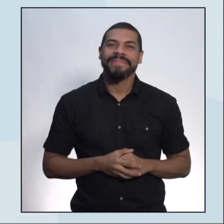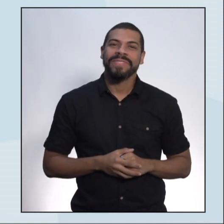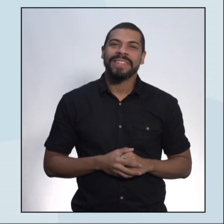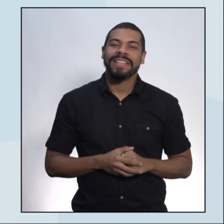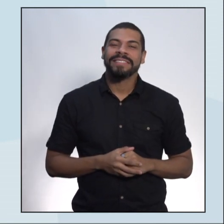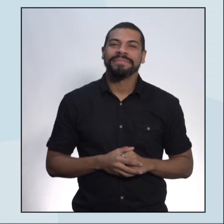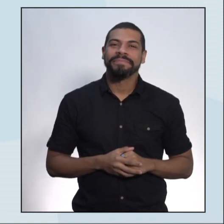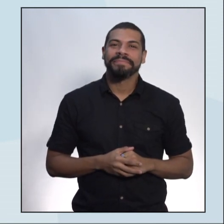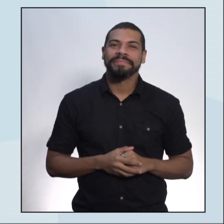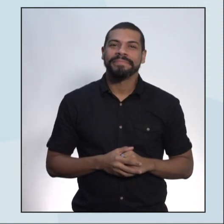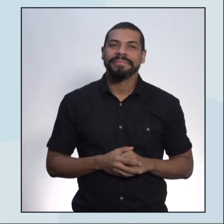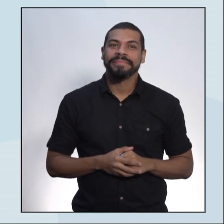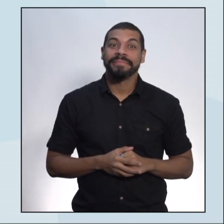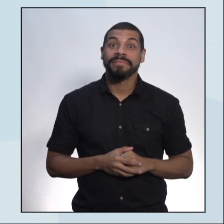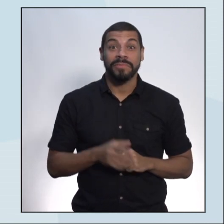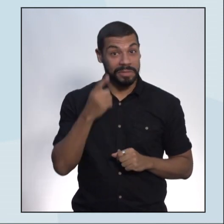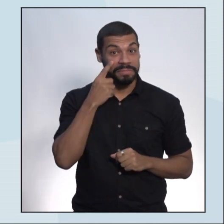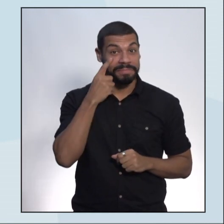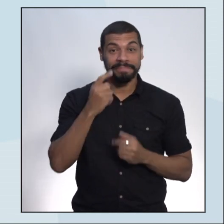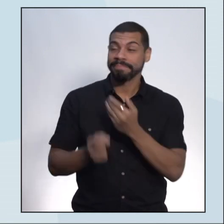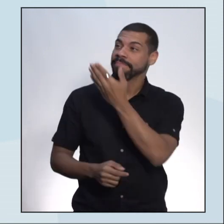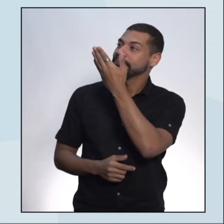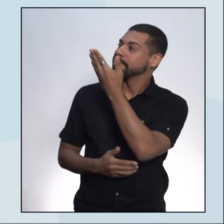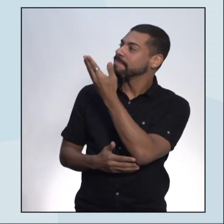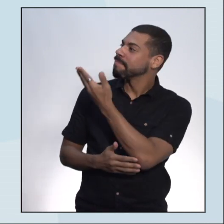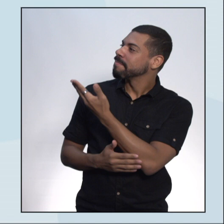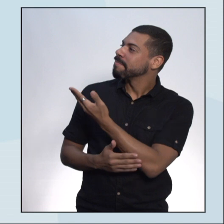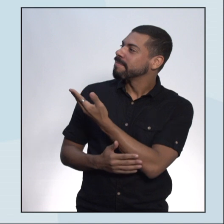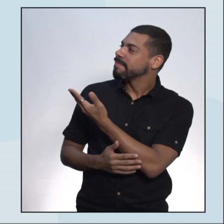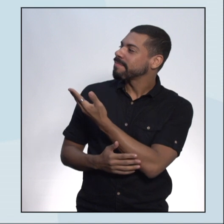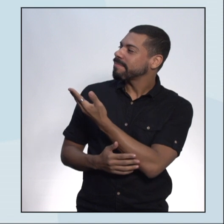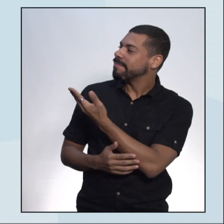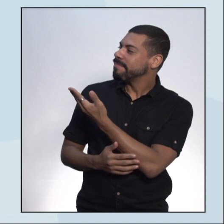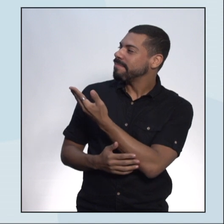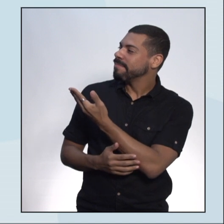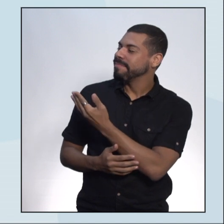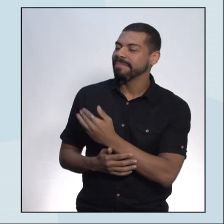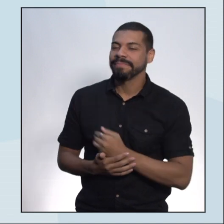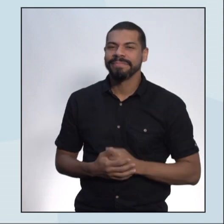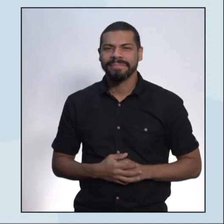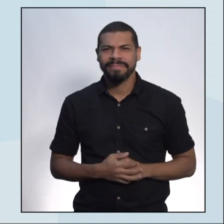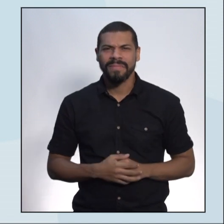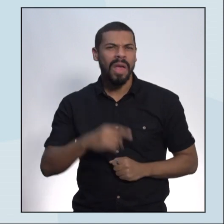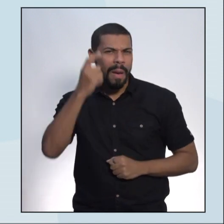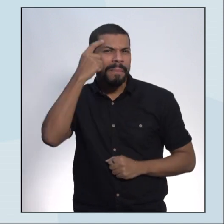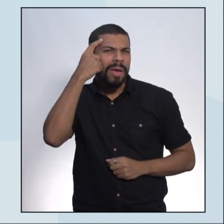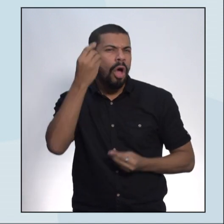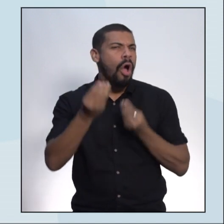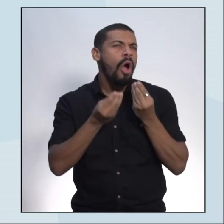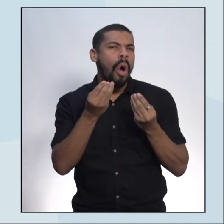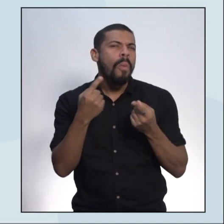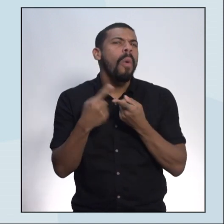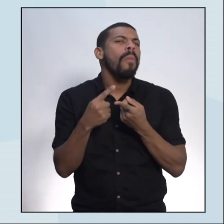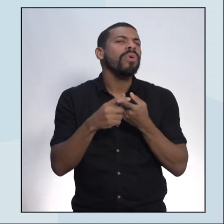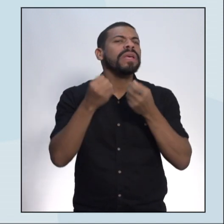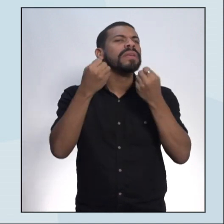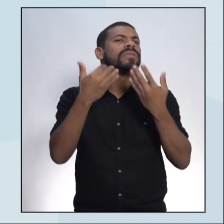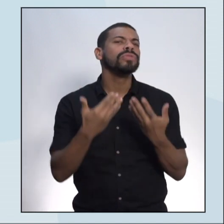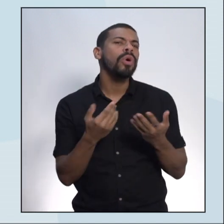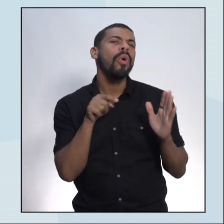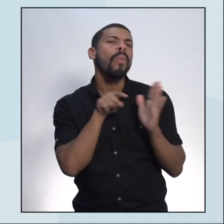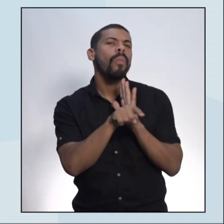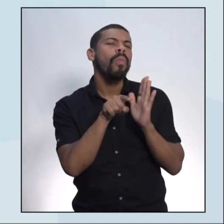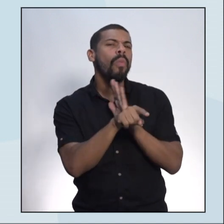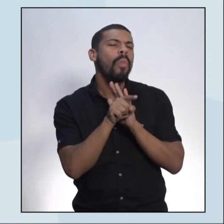ok? Tá? Então, está aí na tela de vocês. E pensa bem nessas pessoas que você possa conhecer. Por que a gente está falando em